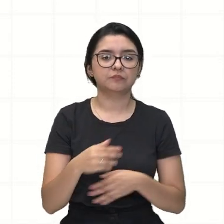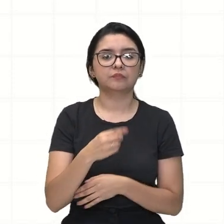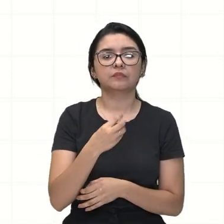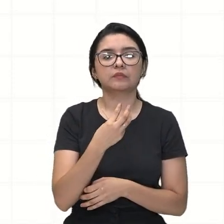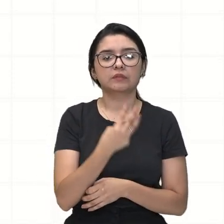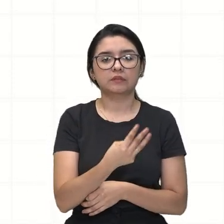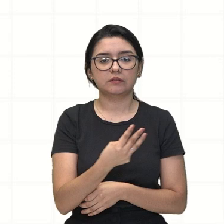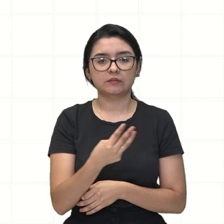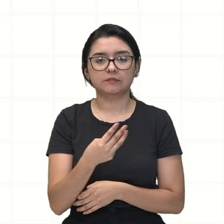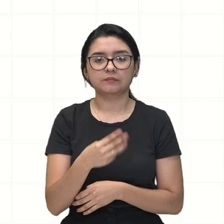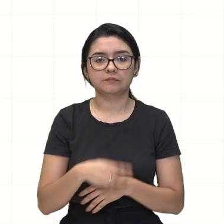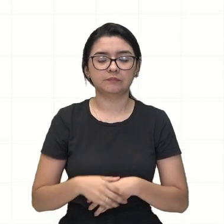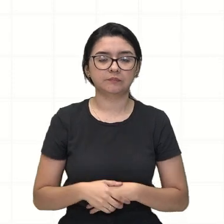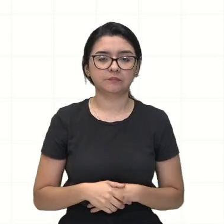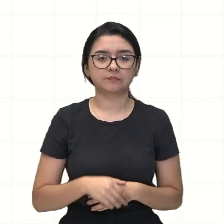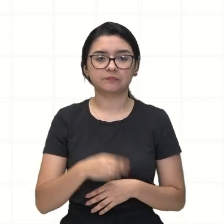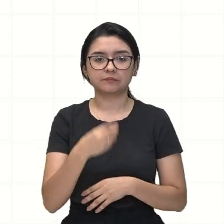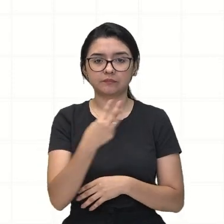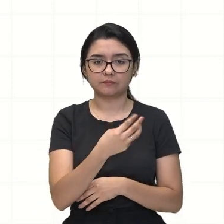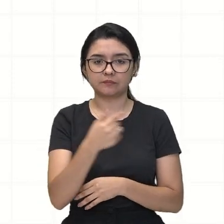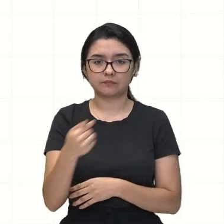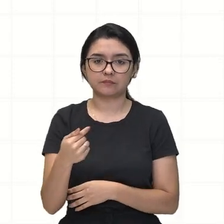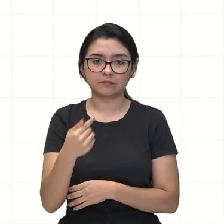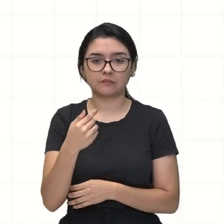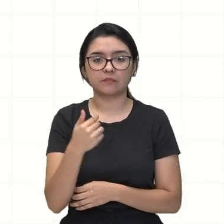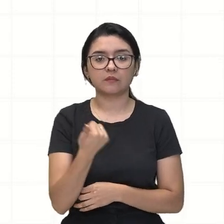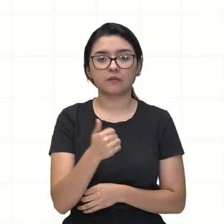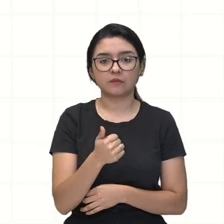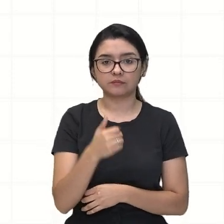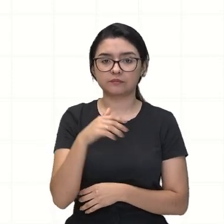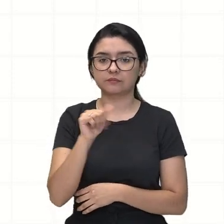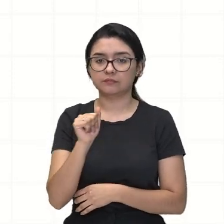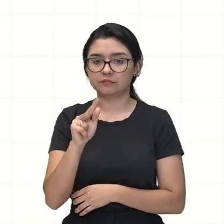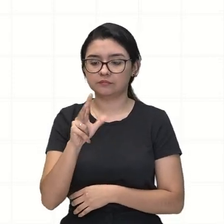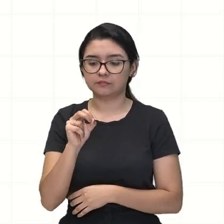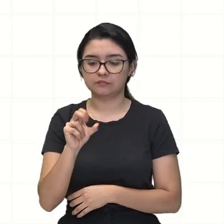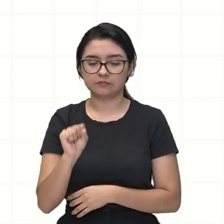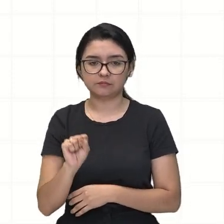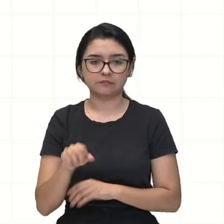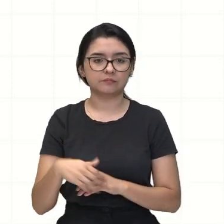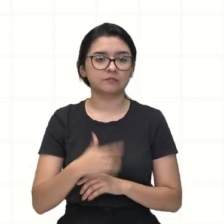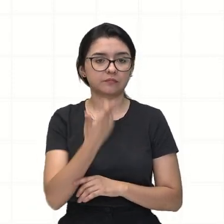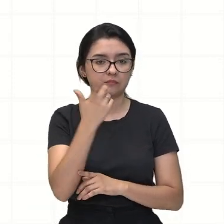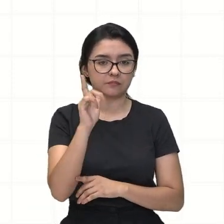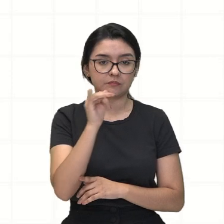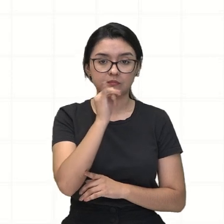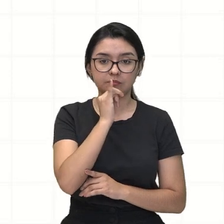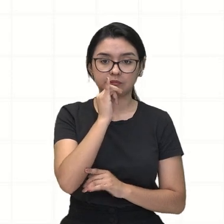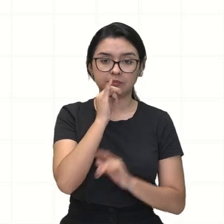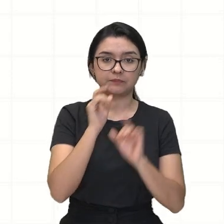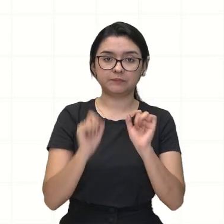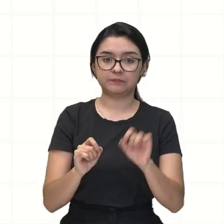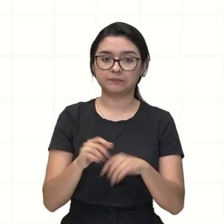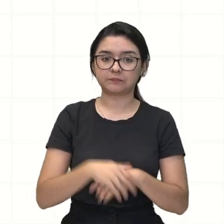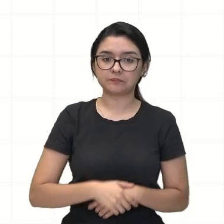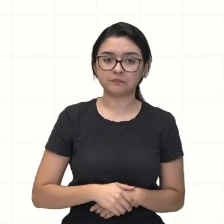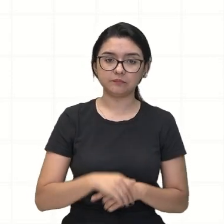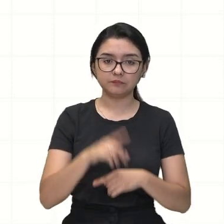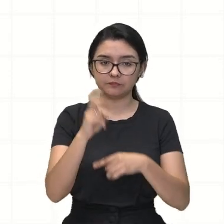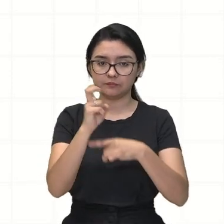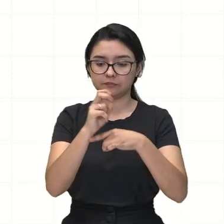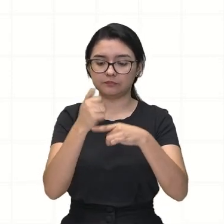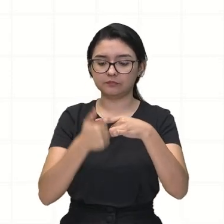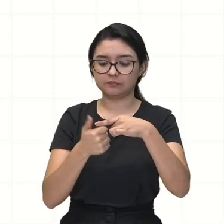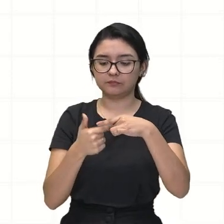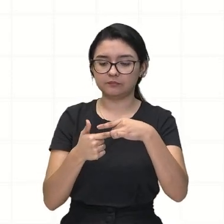37 onzeavos. No outro exemplo aqui, ó, nós temos aqui, nesse outro exemplo, numerador 5, denominador